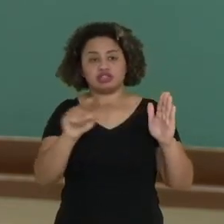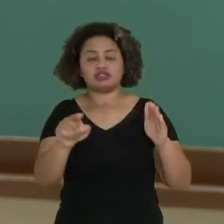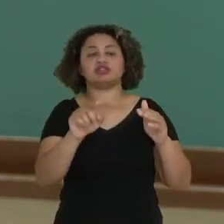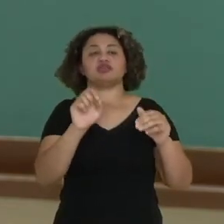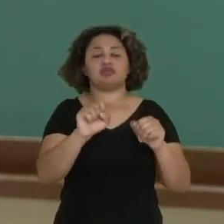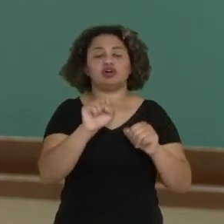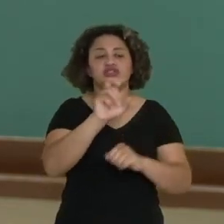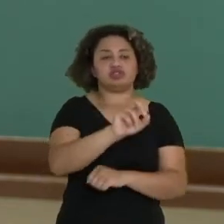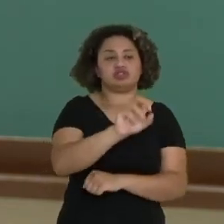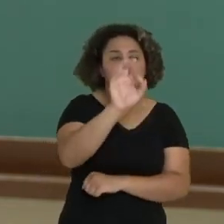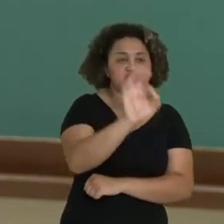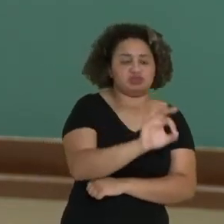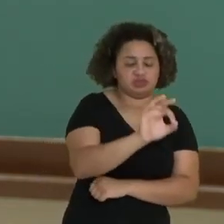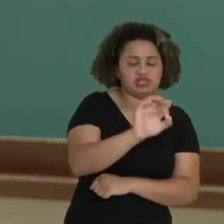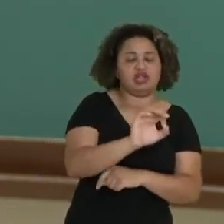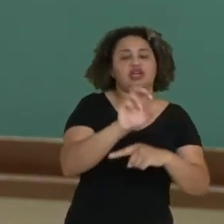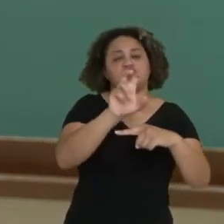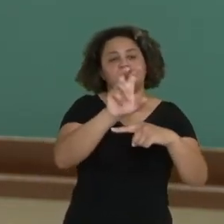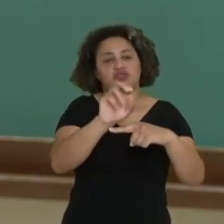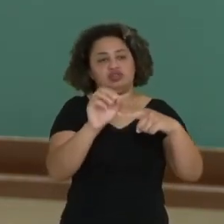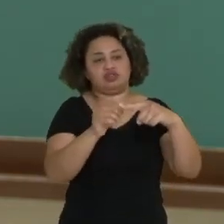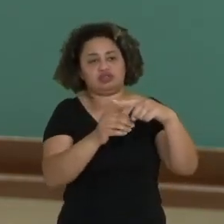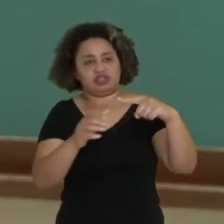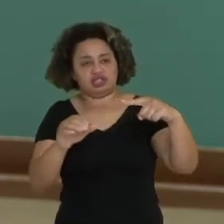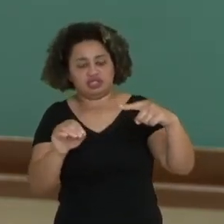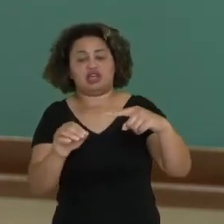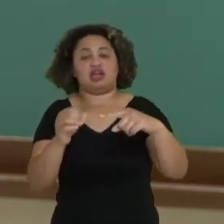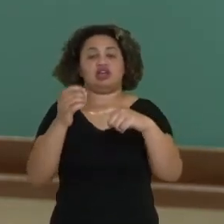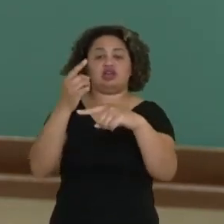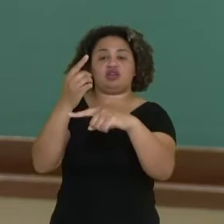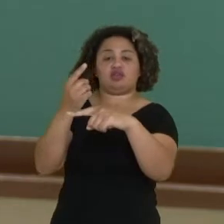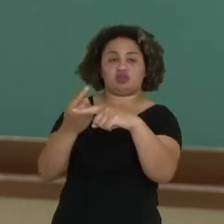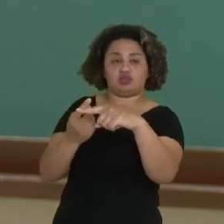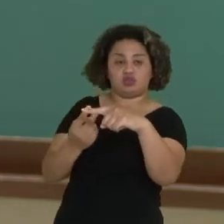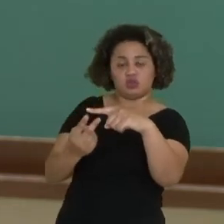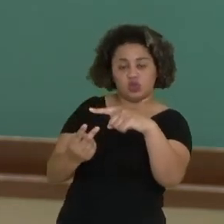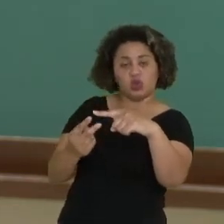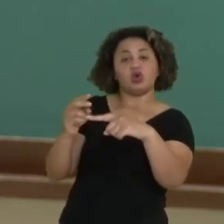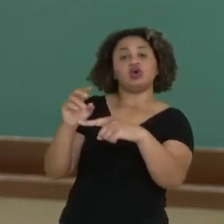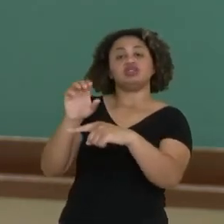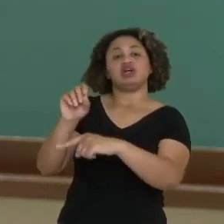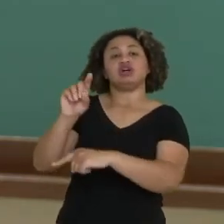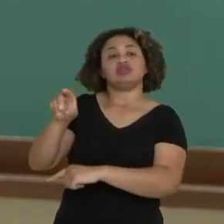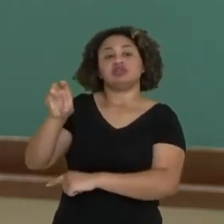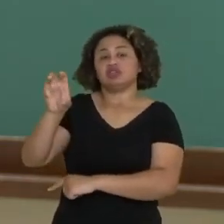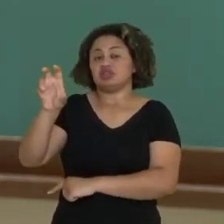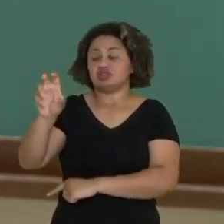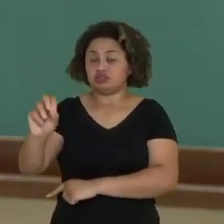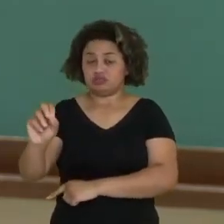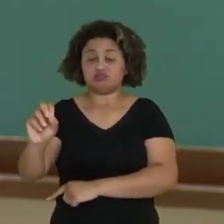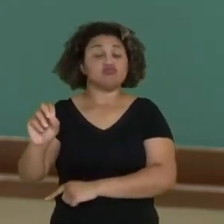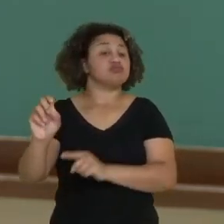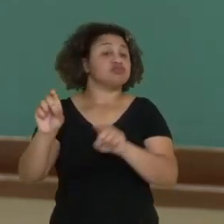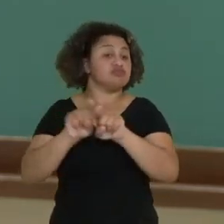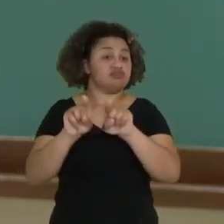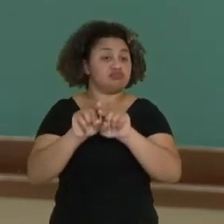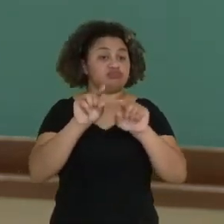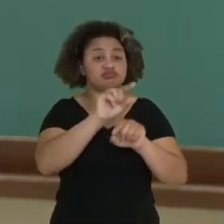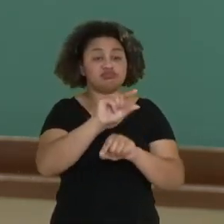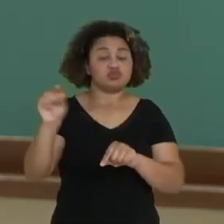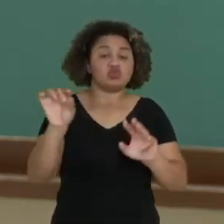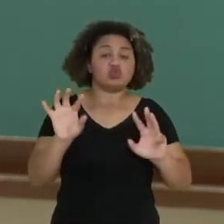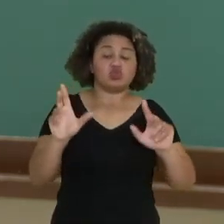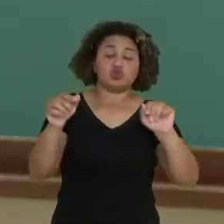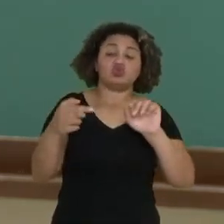de porcentagem e depois na forma de fração centesimal, depois na forma de